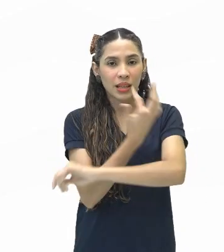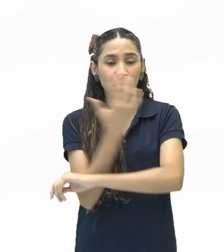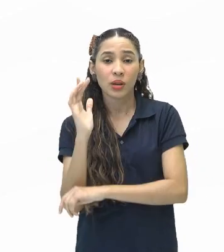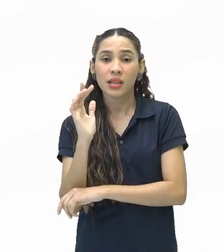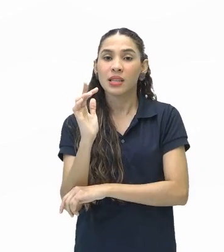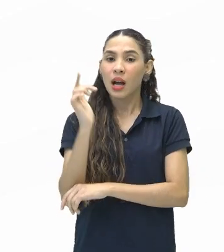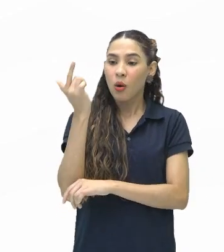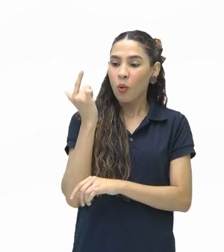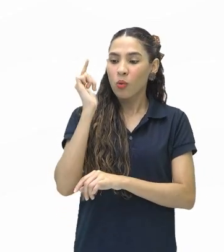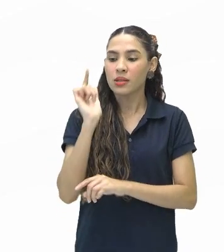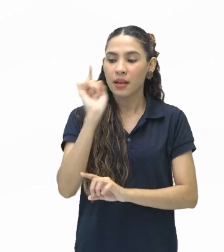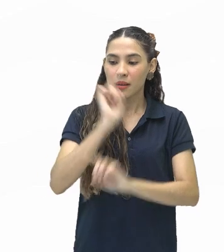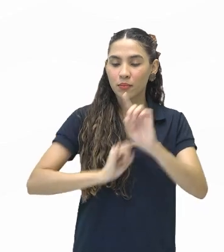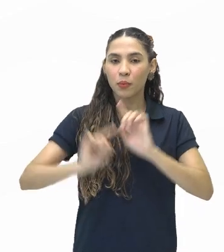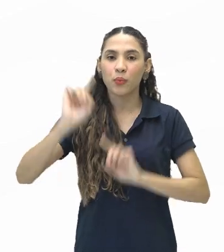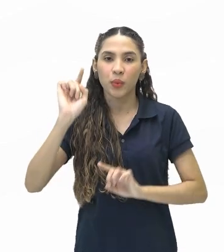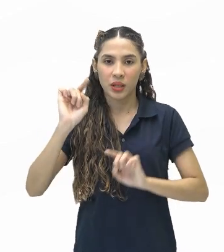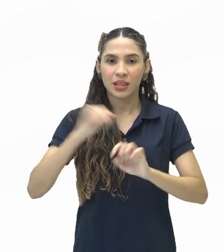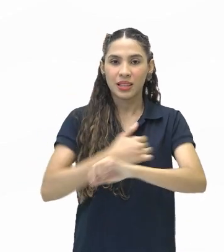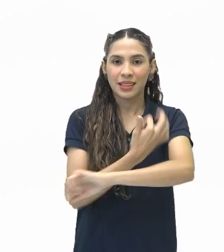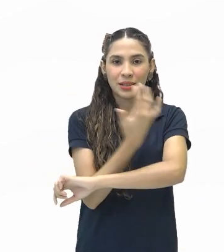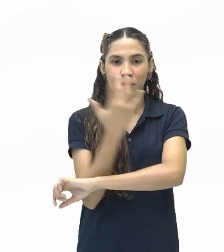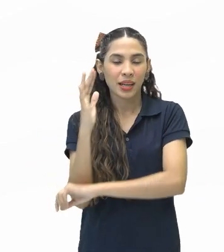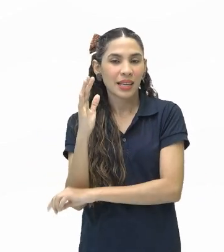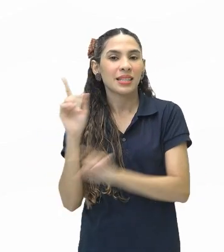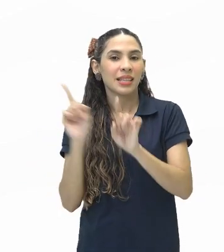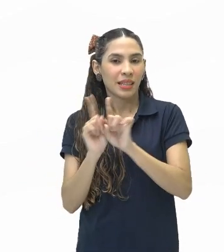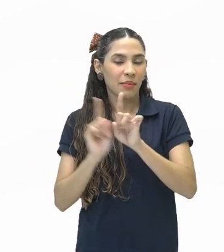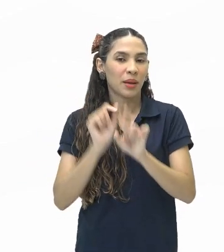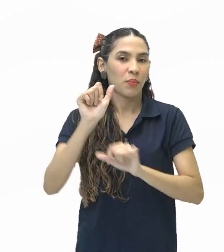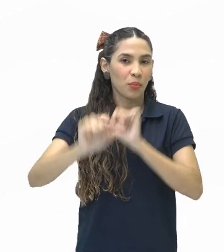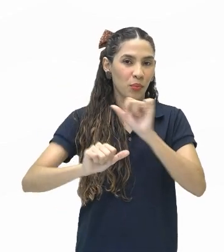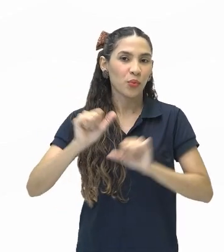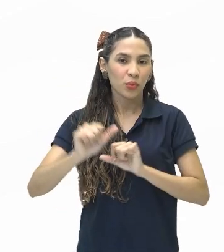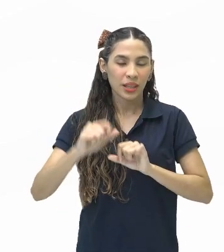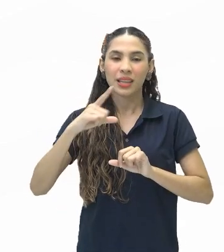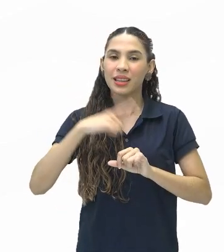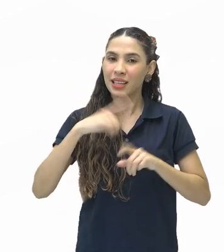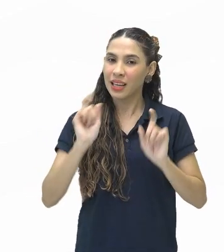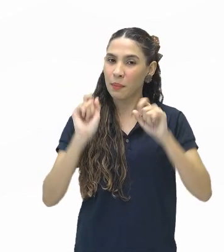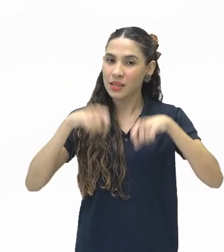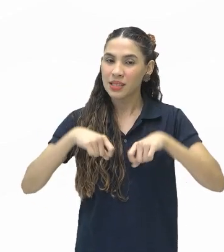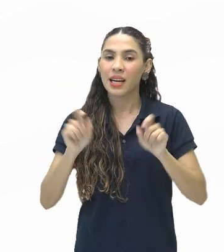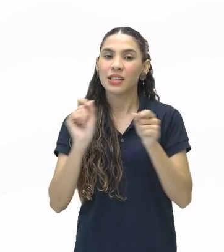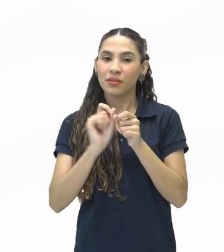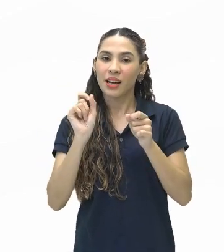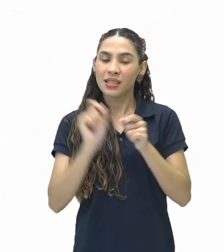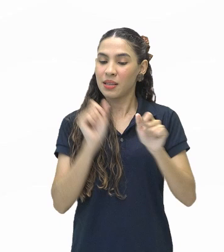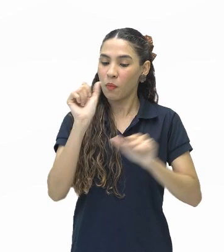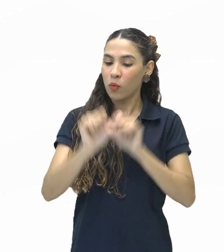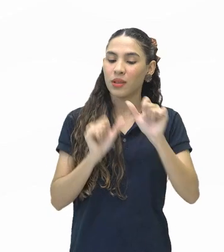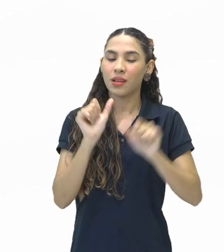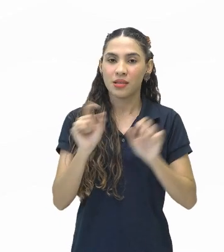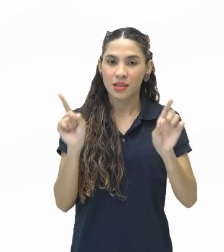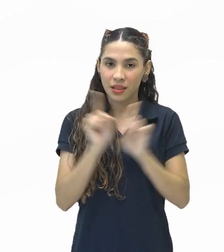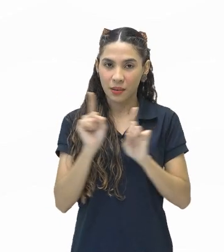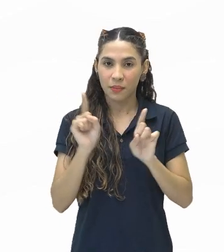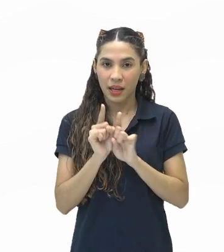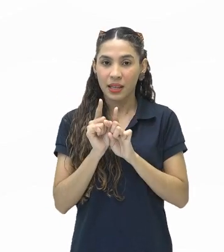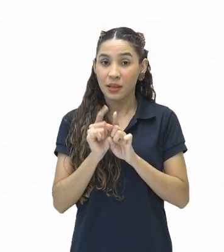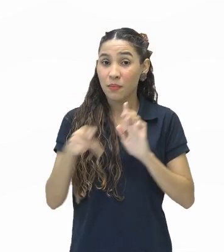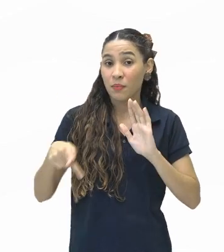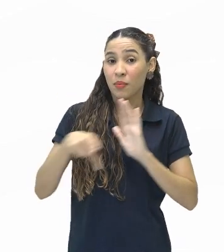supera a própria natureza e ele transforma essa natureza. Ele tem a capacidade de fazer essa transformação